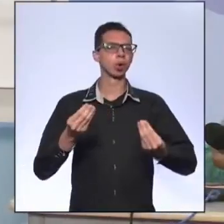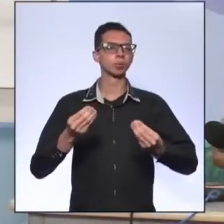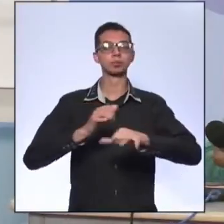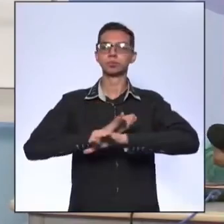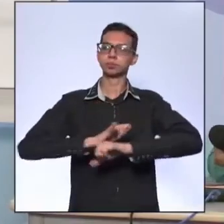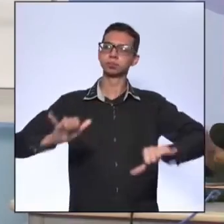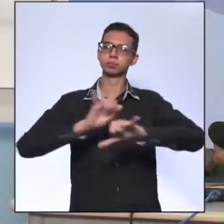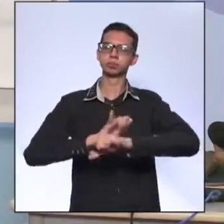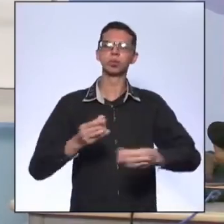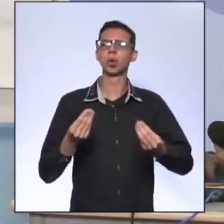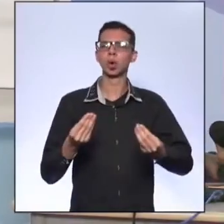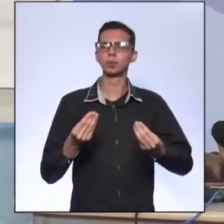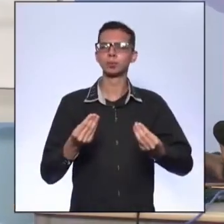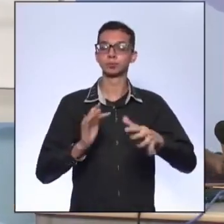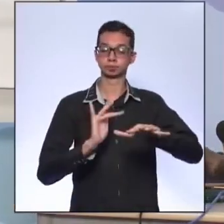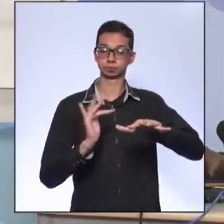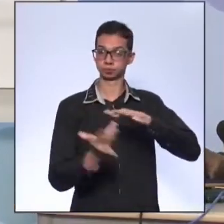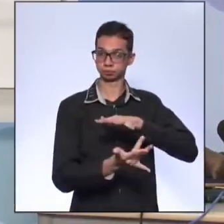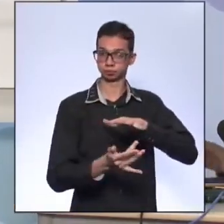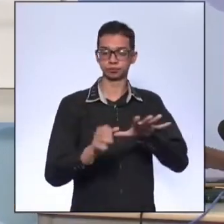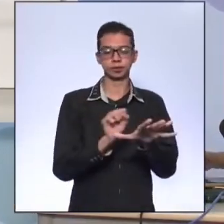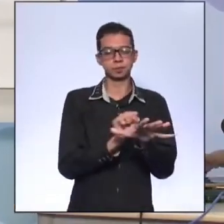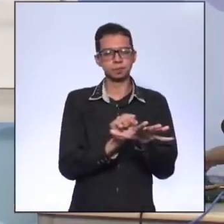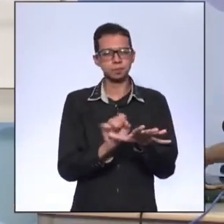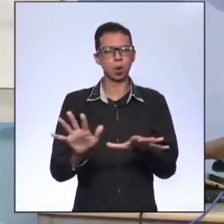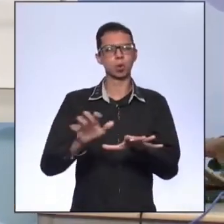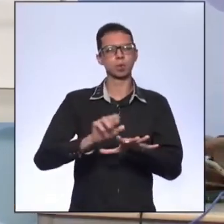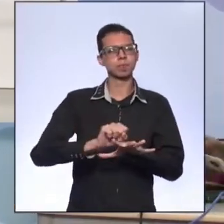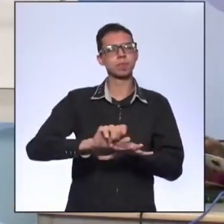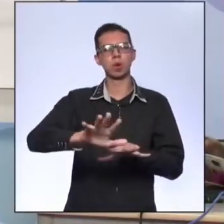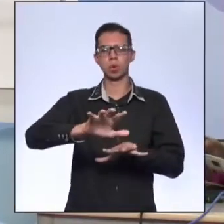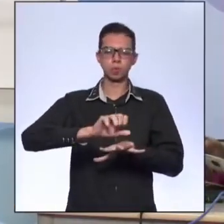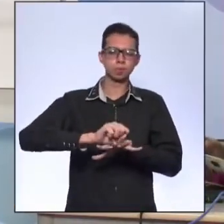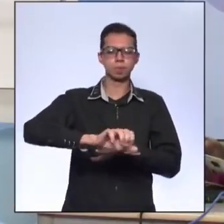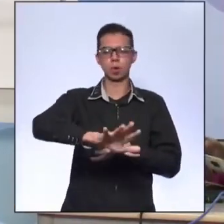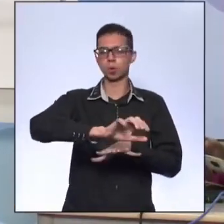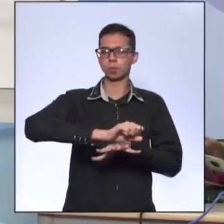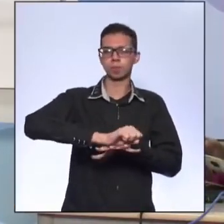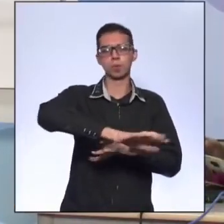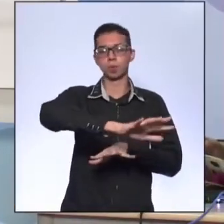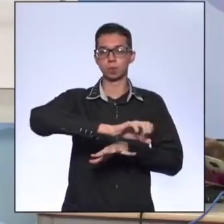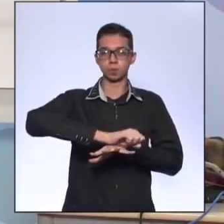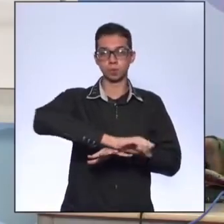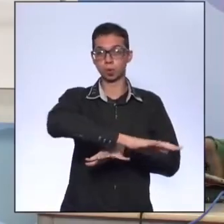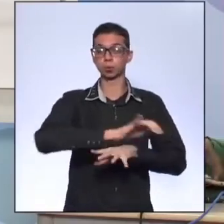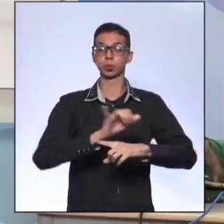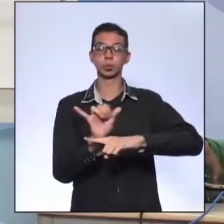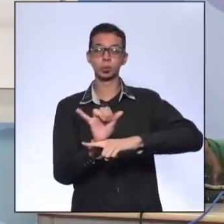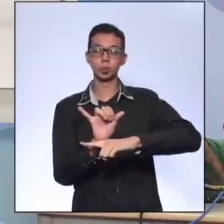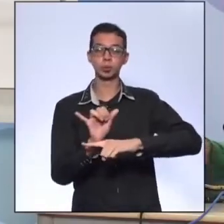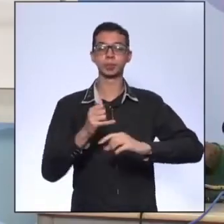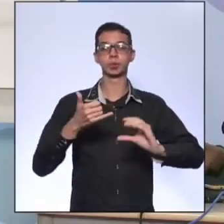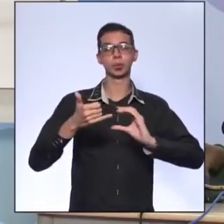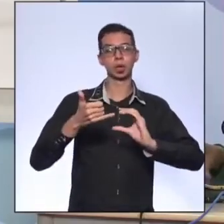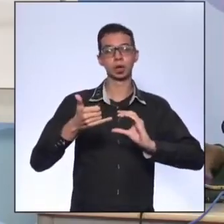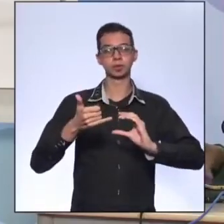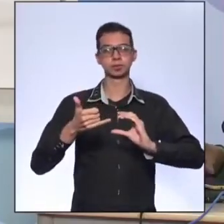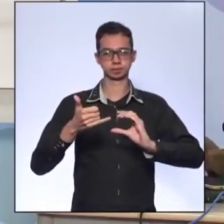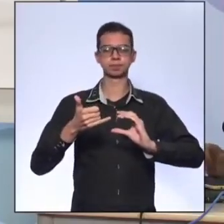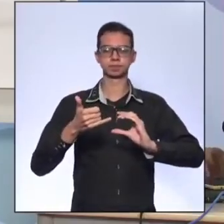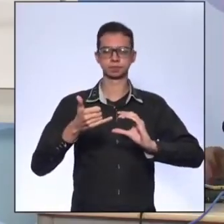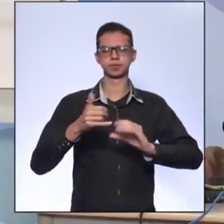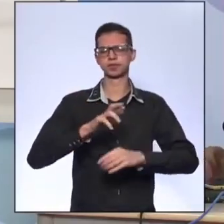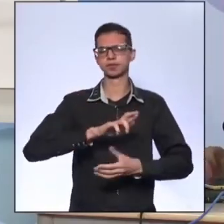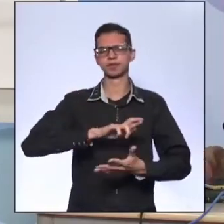né? Entra lá através do YouTube, através, né, do WhatsApp, enfim, né? Existem várias formas de mídias